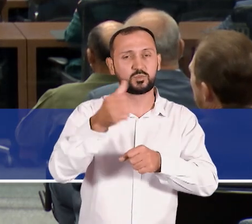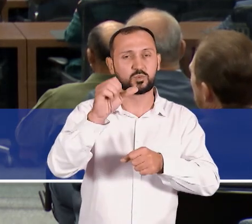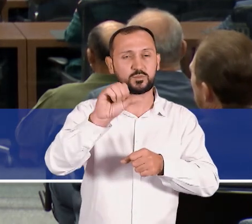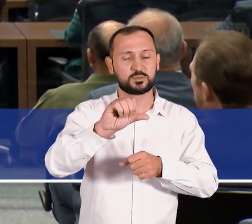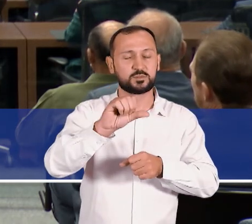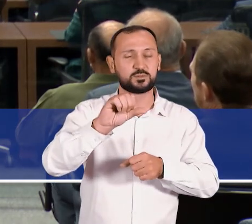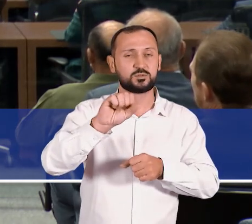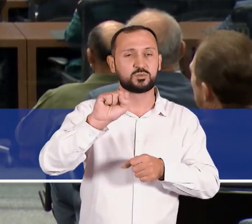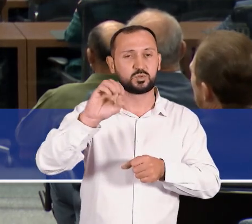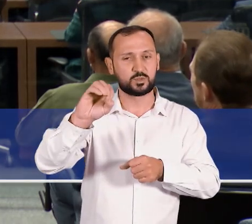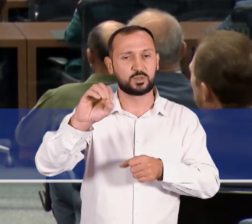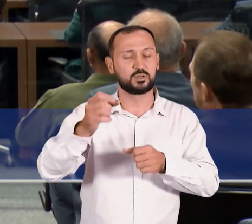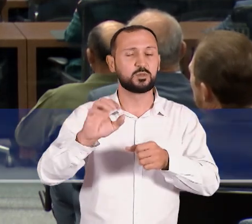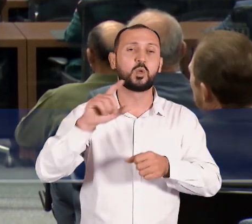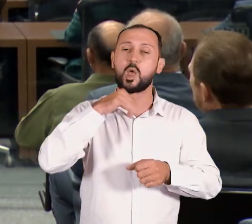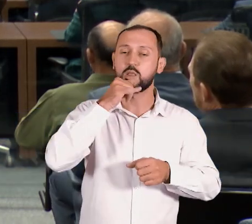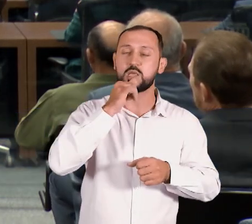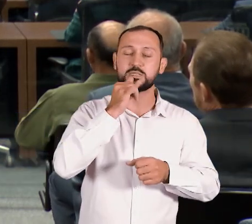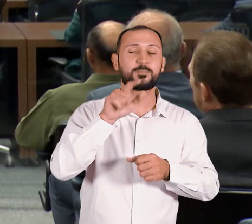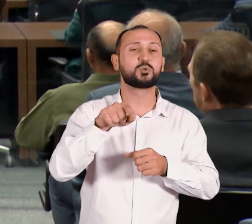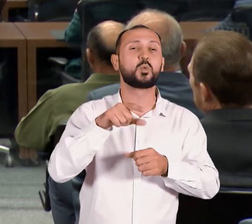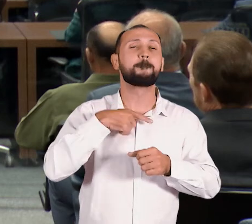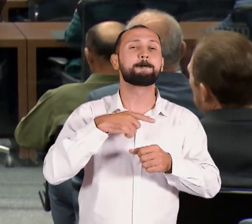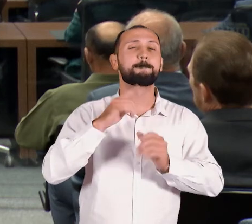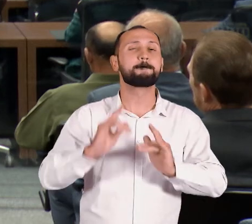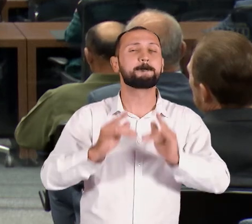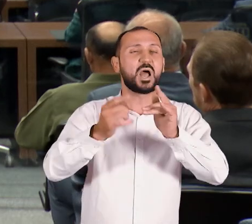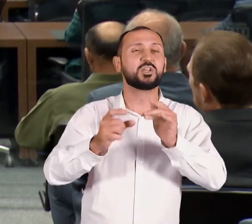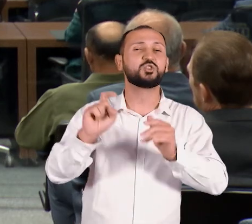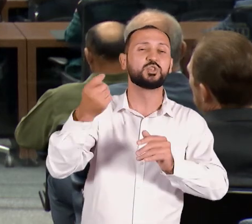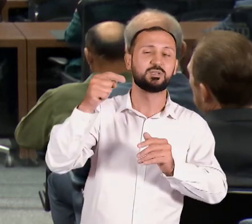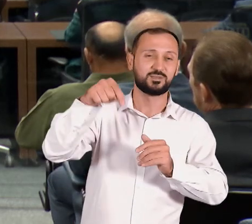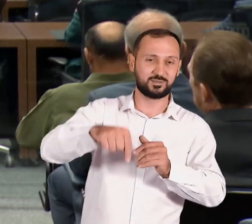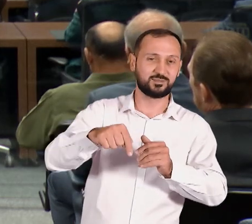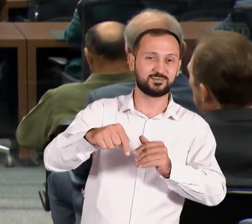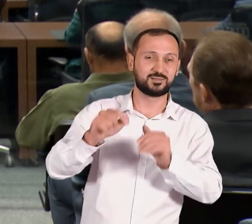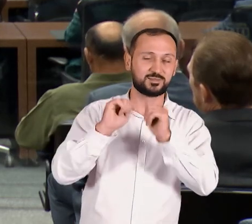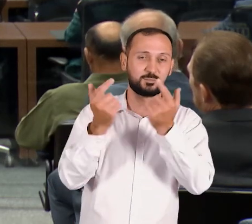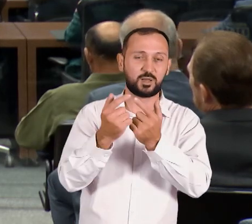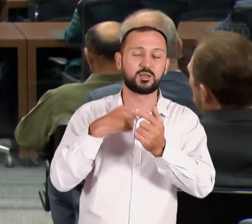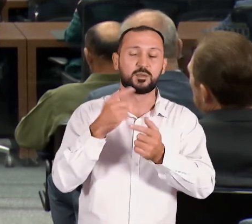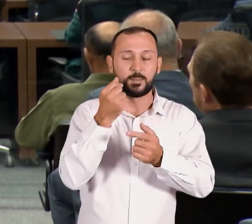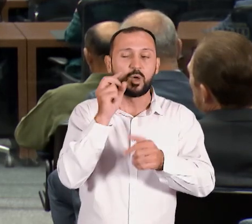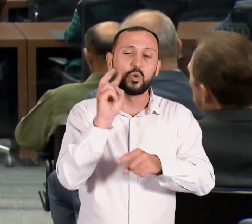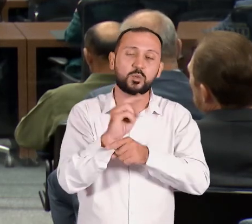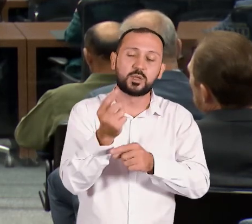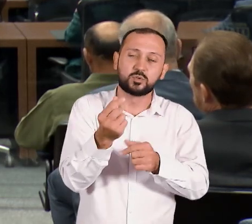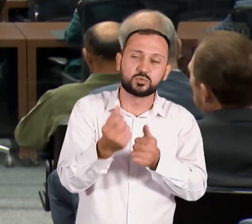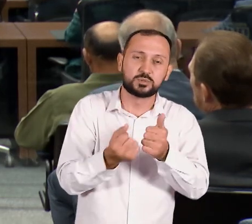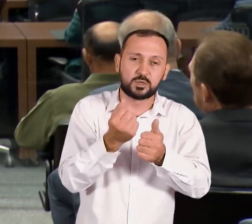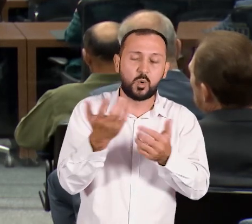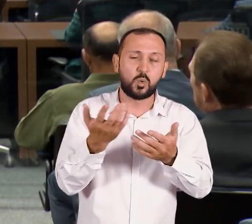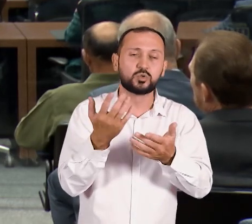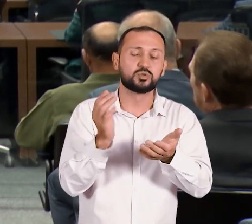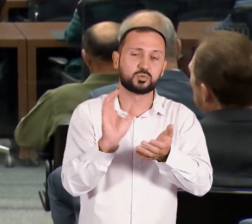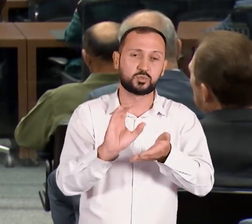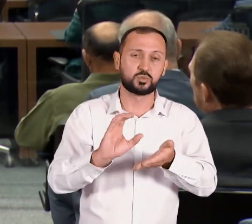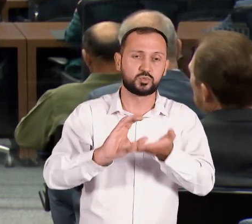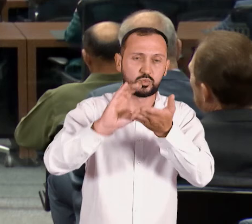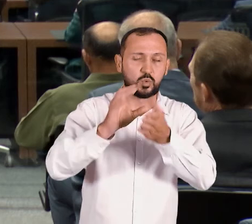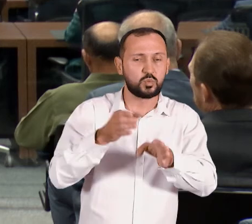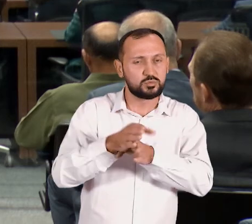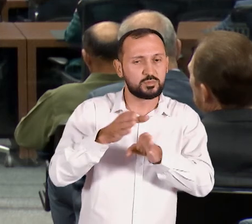de 1980, na antiga sede da Assembleia Legislativa. Fundamental para a gestão dos gastos públicos, os conselheiros